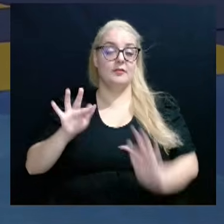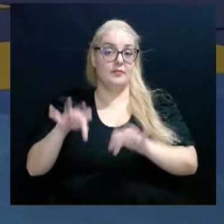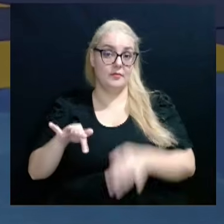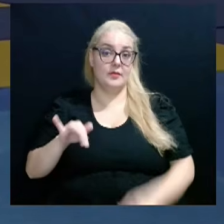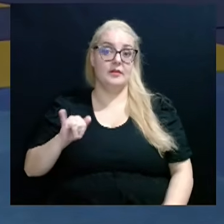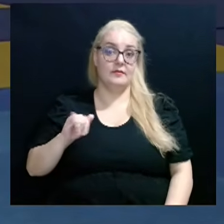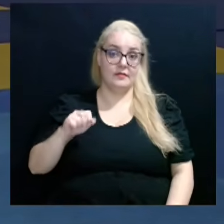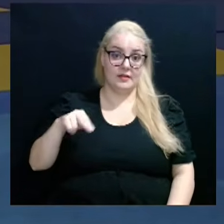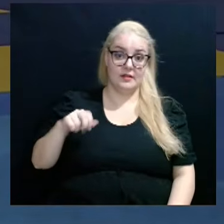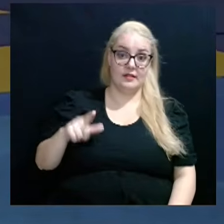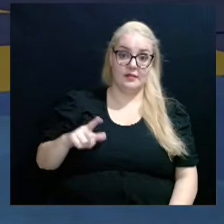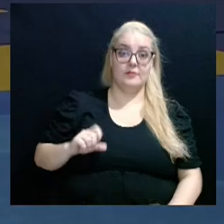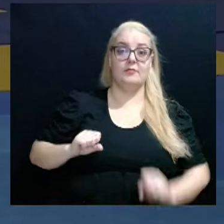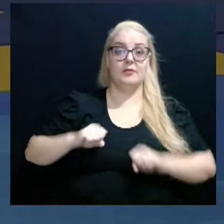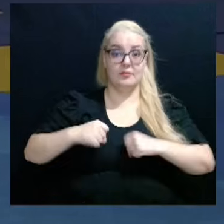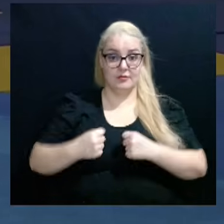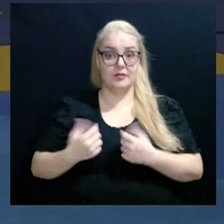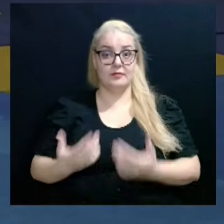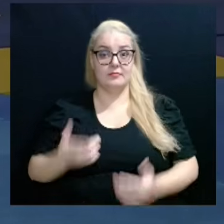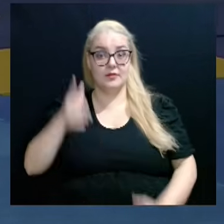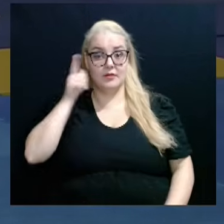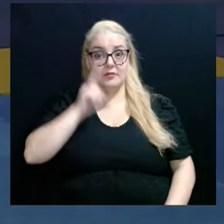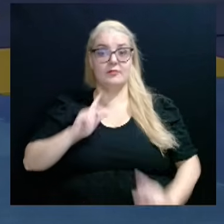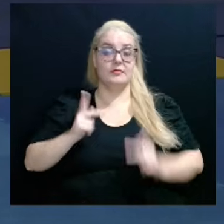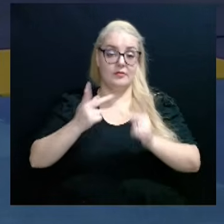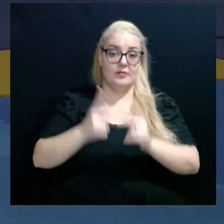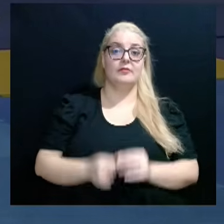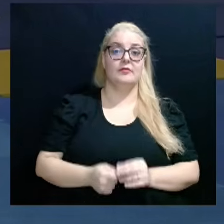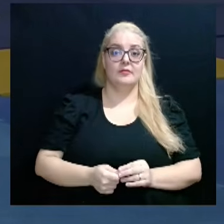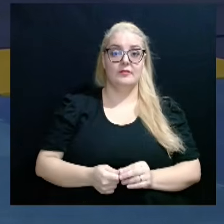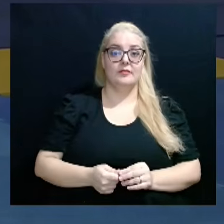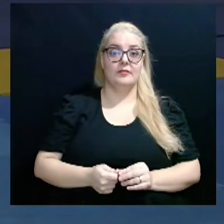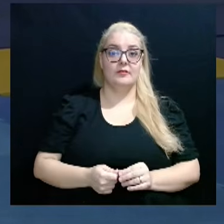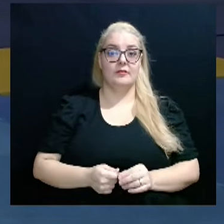daí eu consegui ganhar até pros.